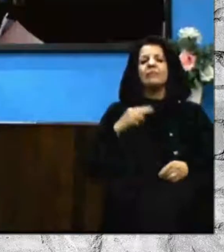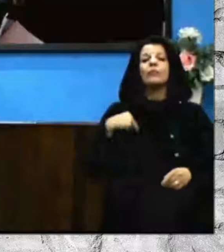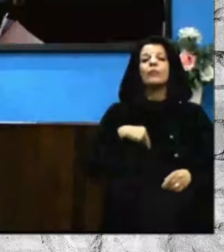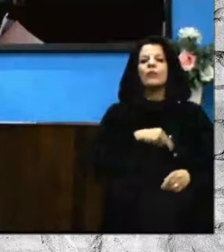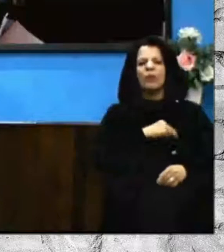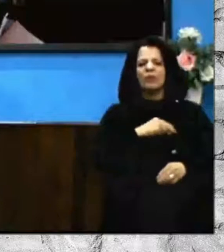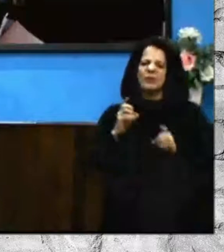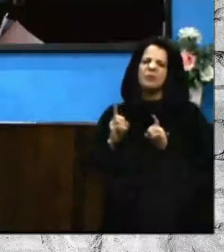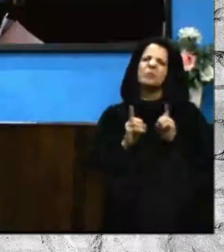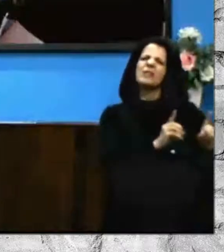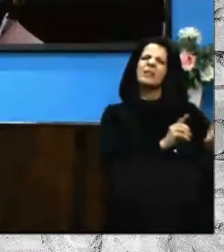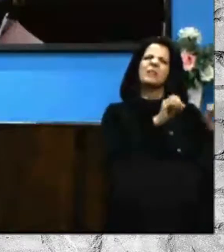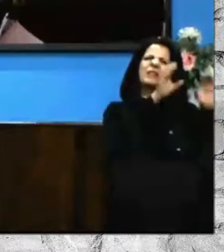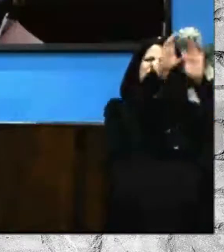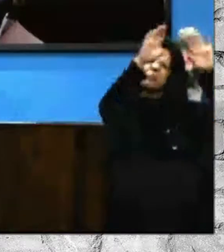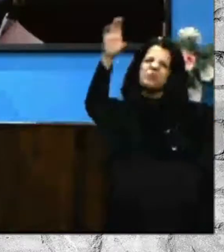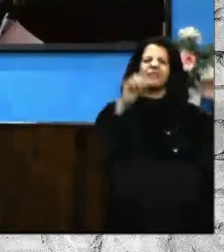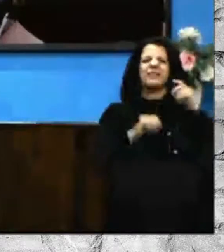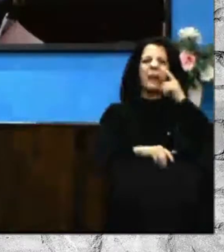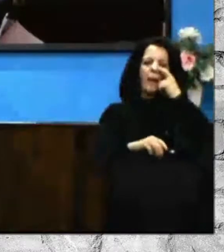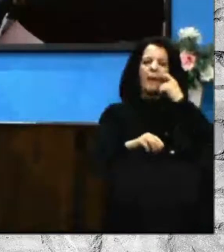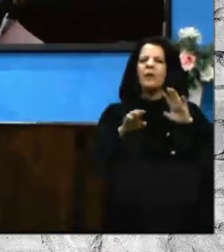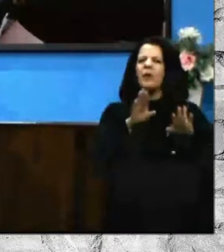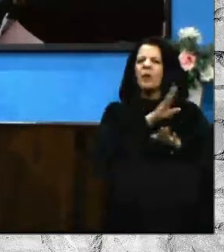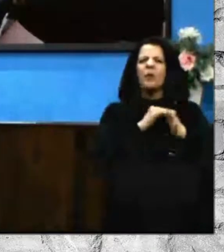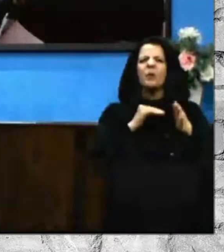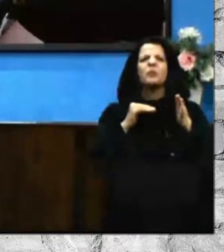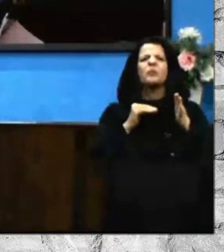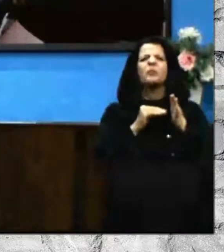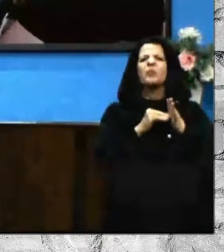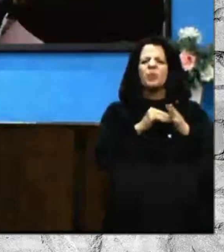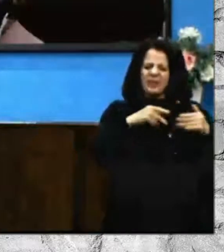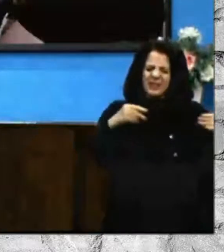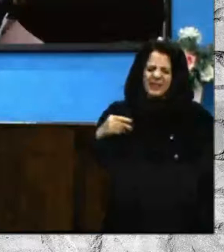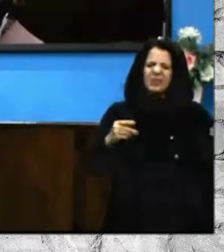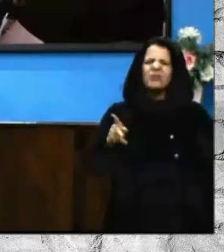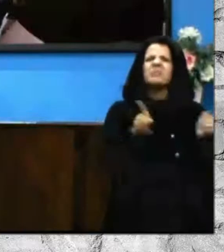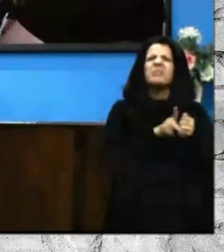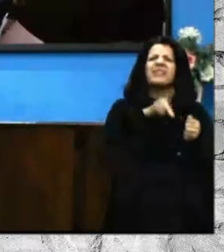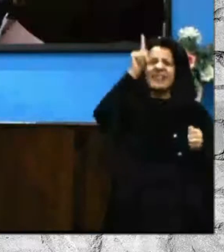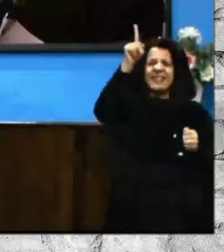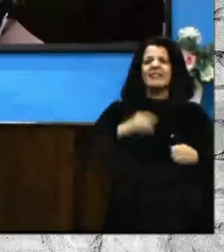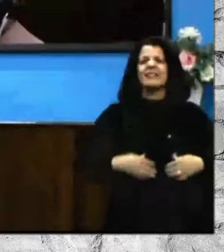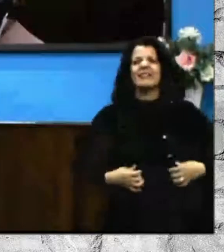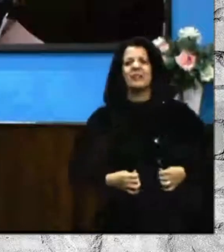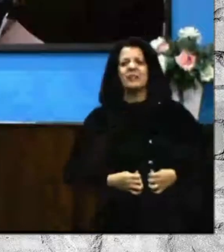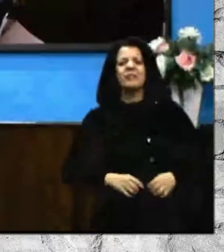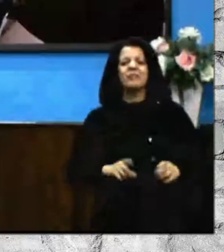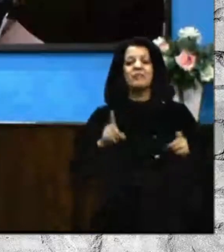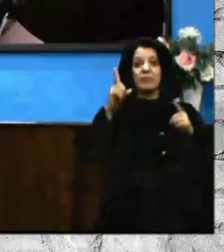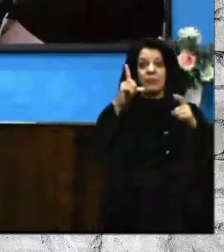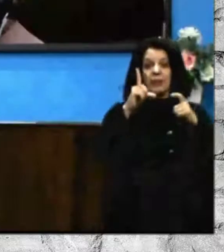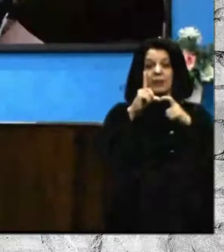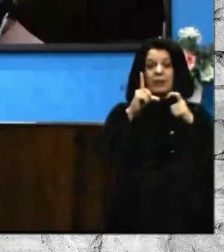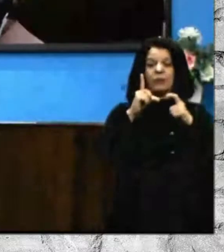o universo, o mundo e todos os reinos pertencem ao nosso Pai. Por isso, em Lucas 12:32,